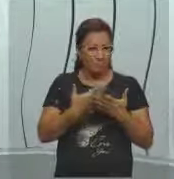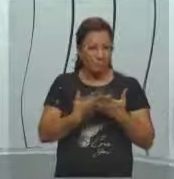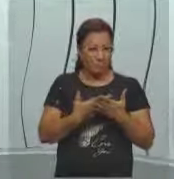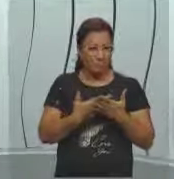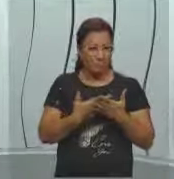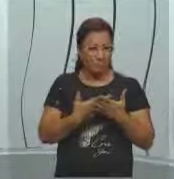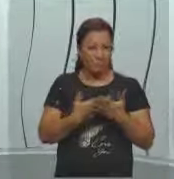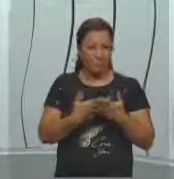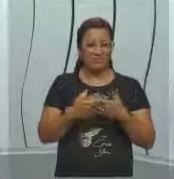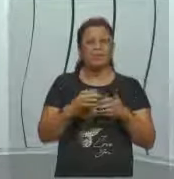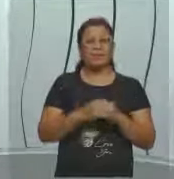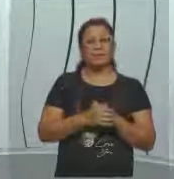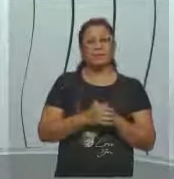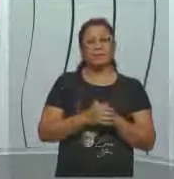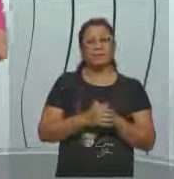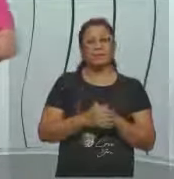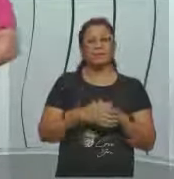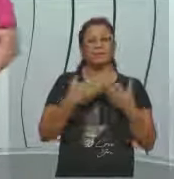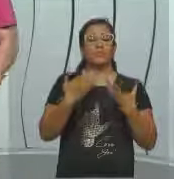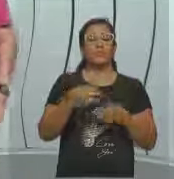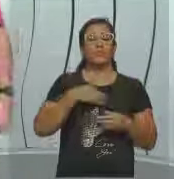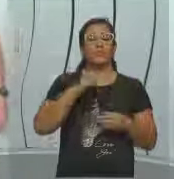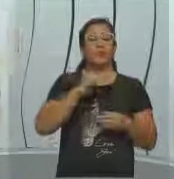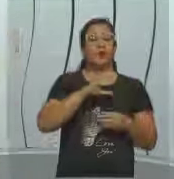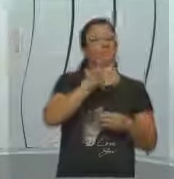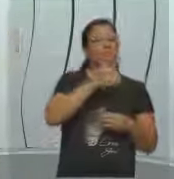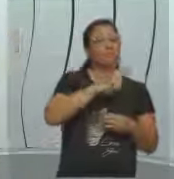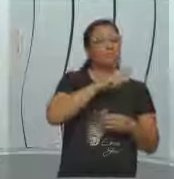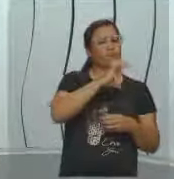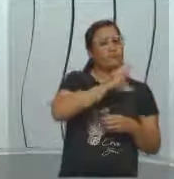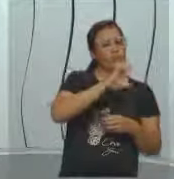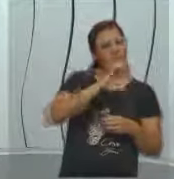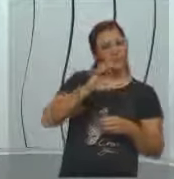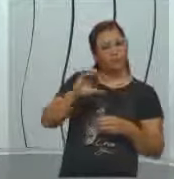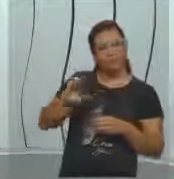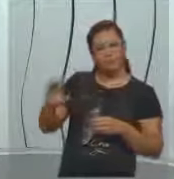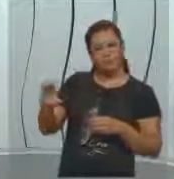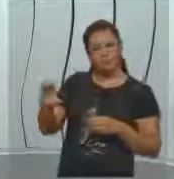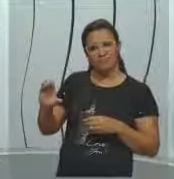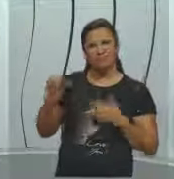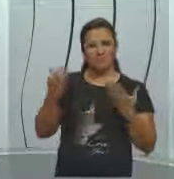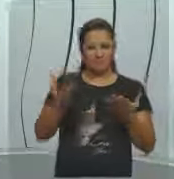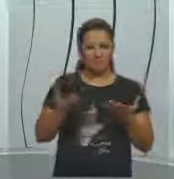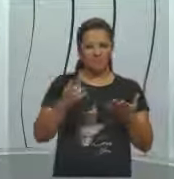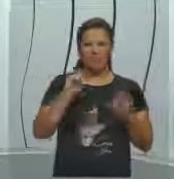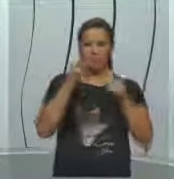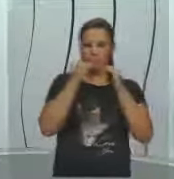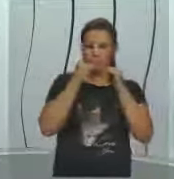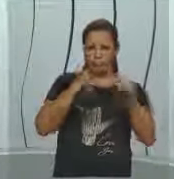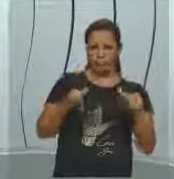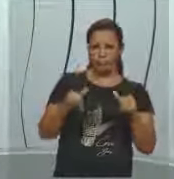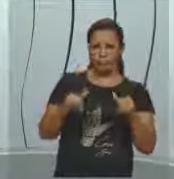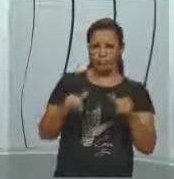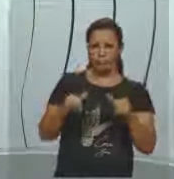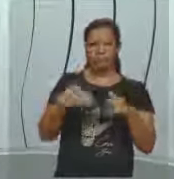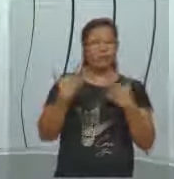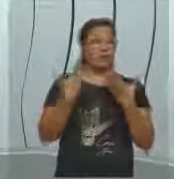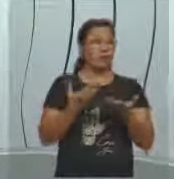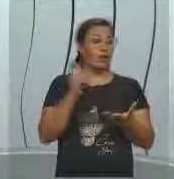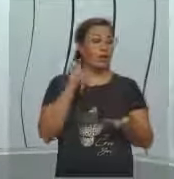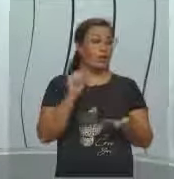conceito de corrente elétrica. A corrente elétrica, ela seria, por